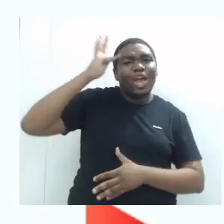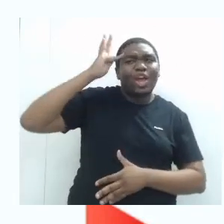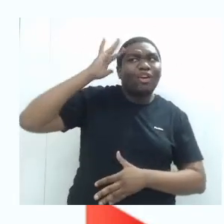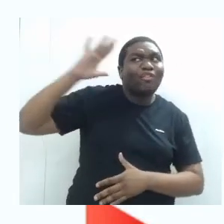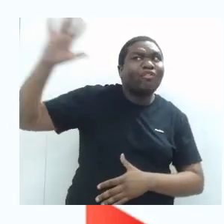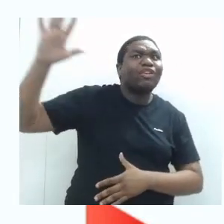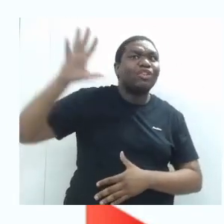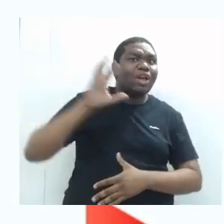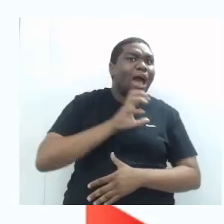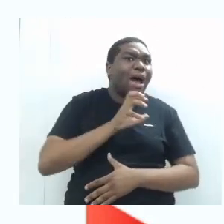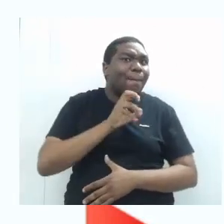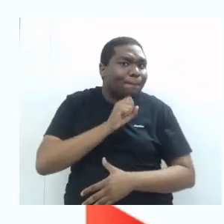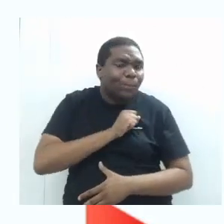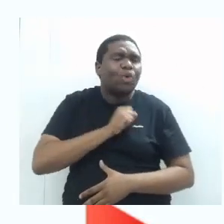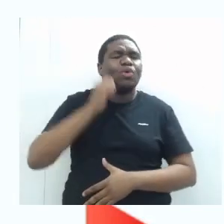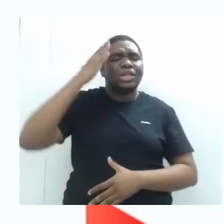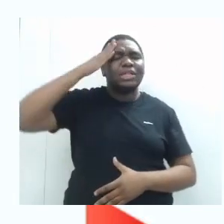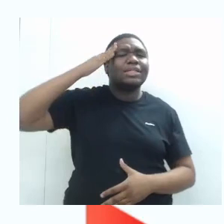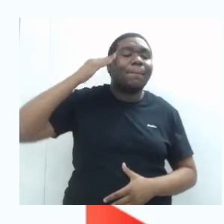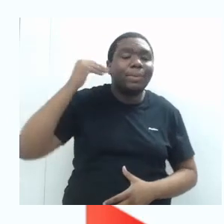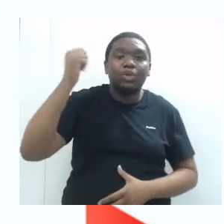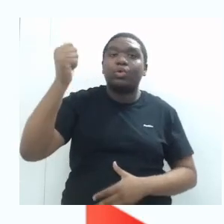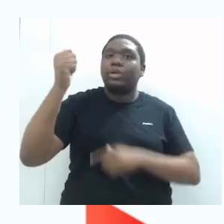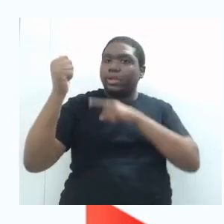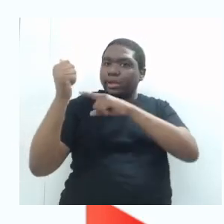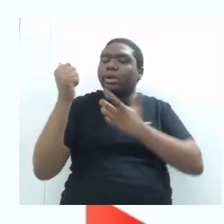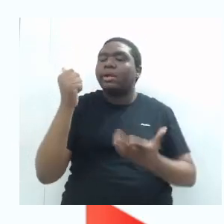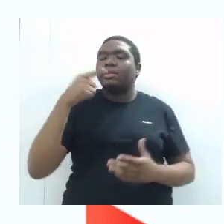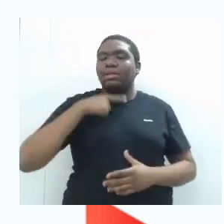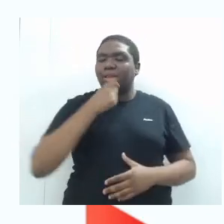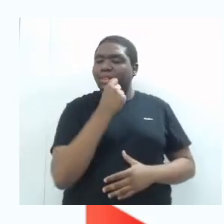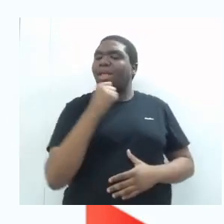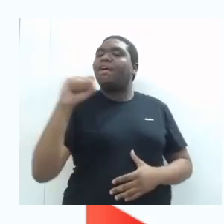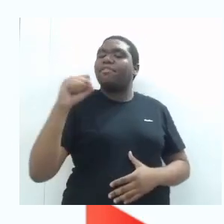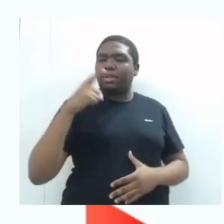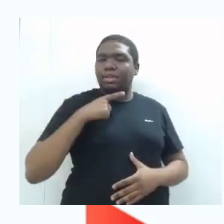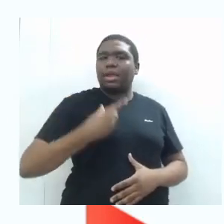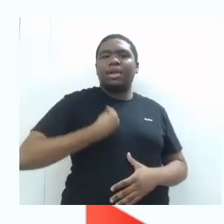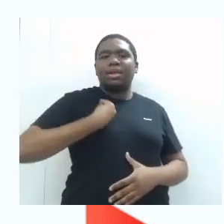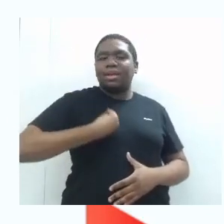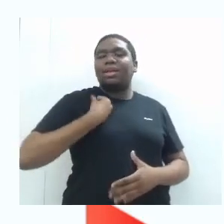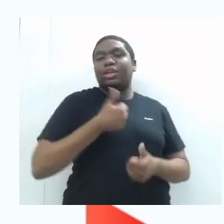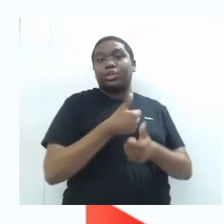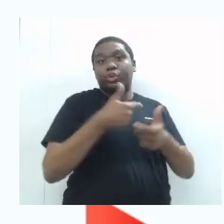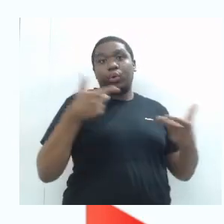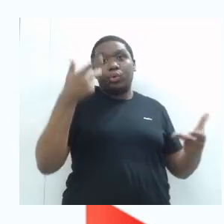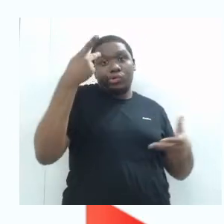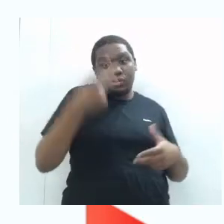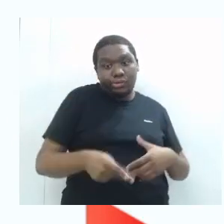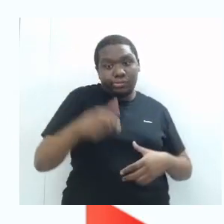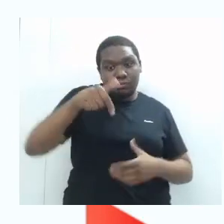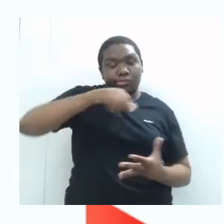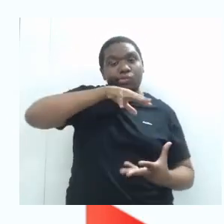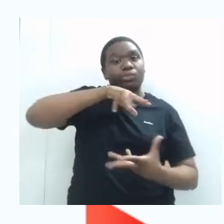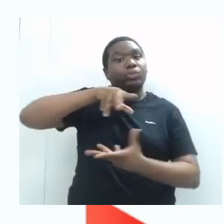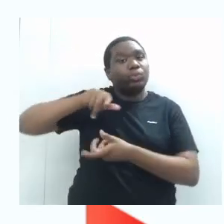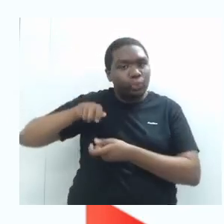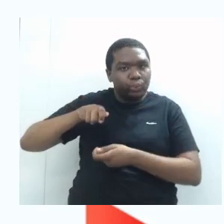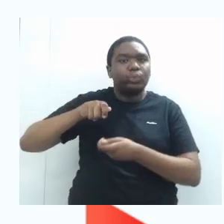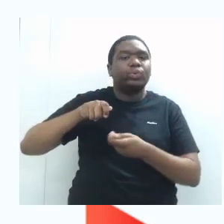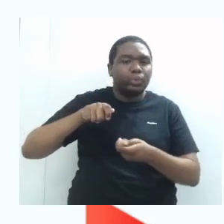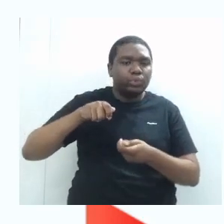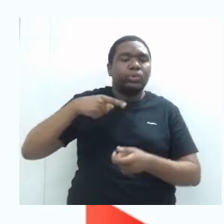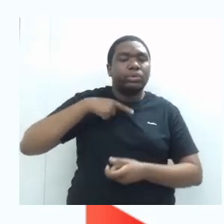de amor à sabedoria, que defende a existência das coisas no mundo, depende